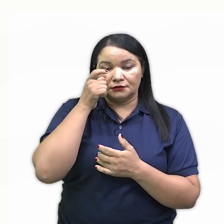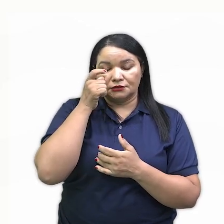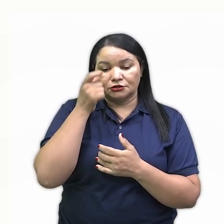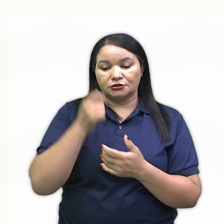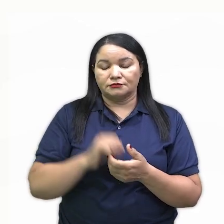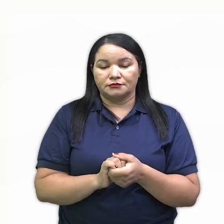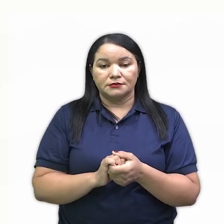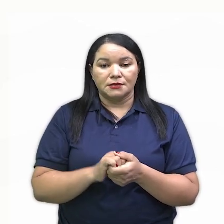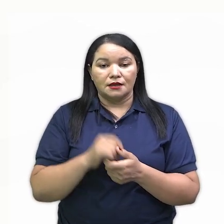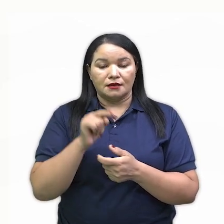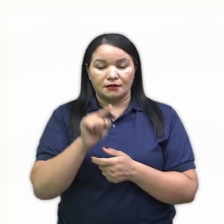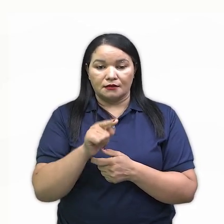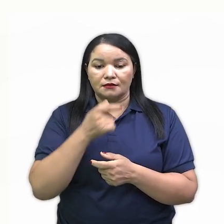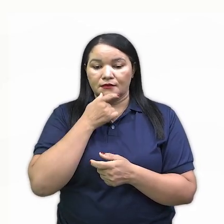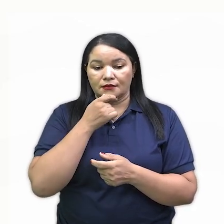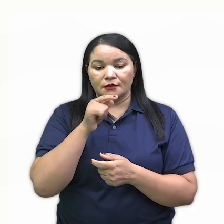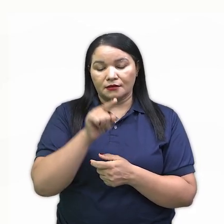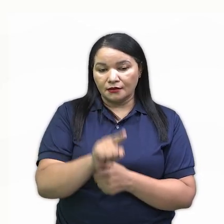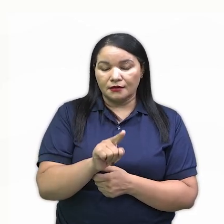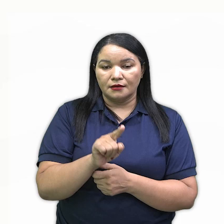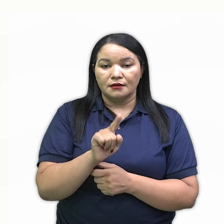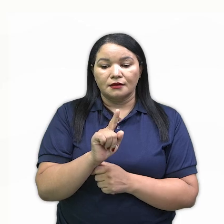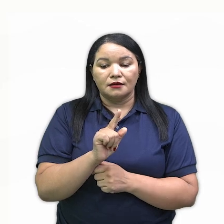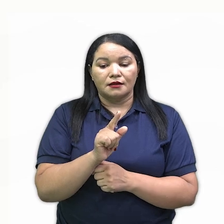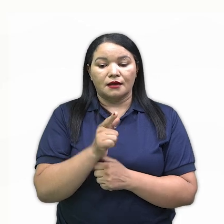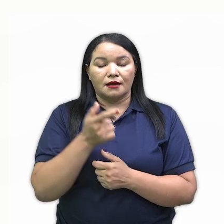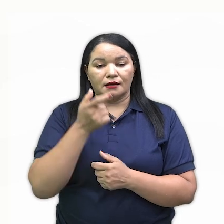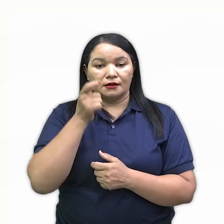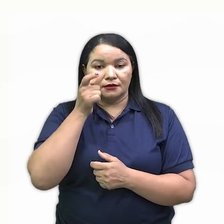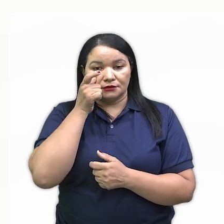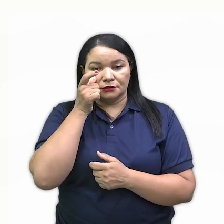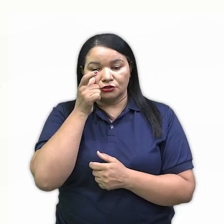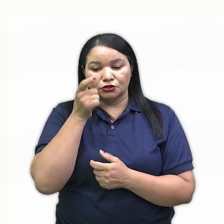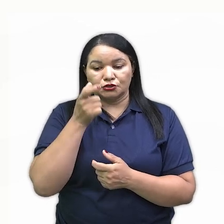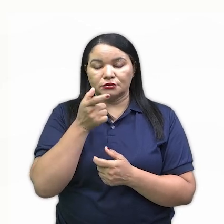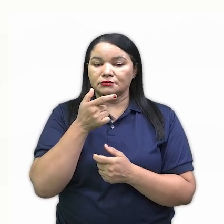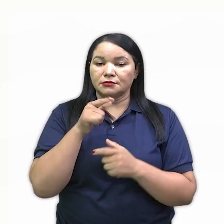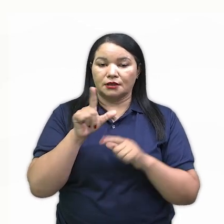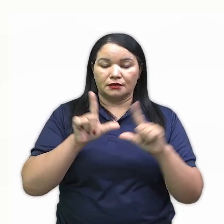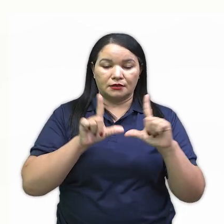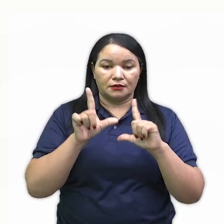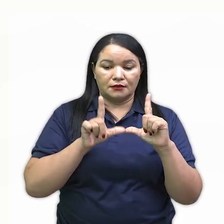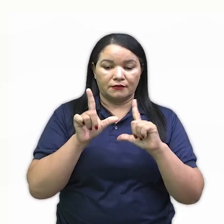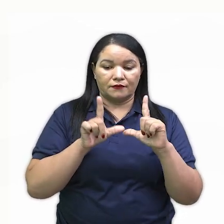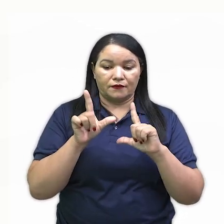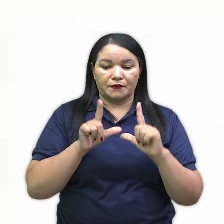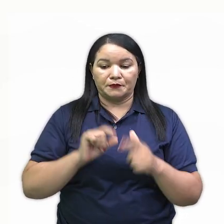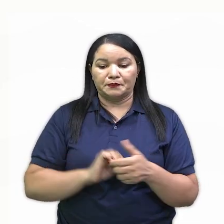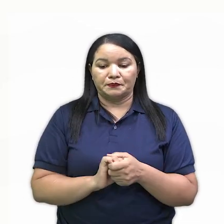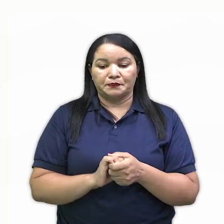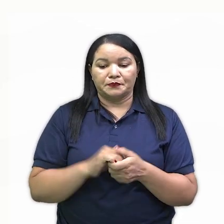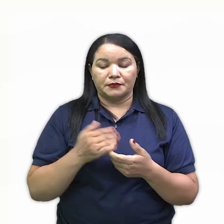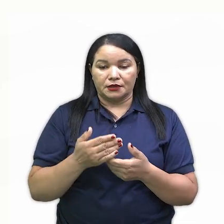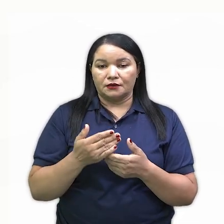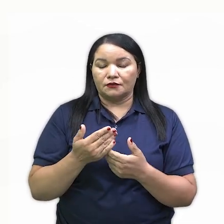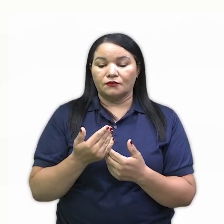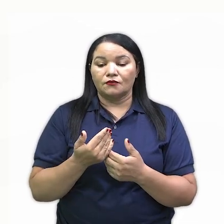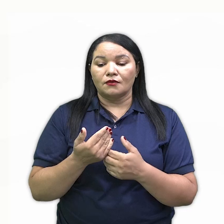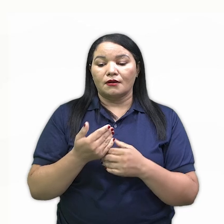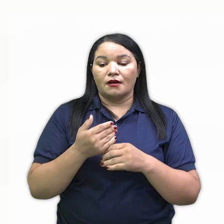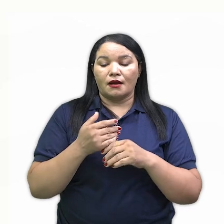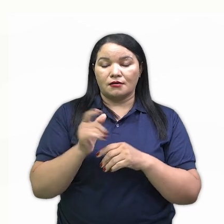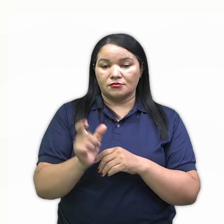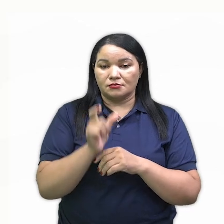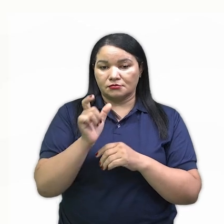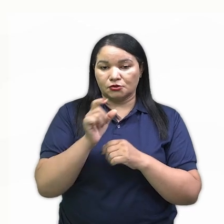Ele estava a assistir. Então, como essa ideia de continuidade, he was watching TV.